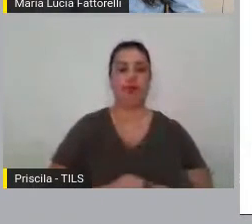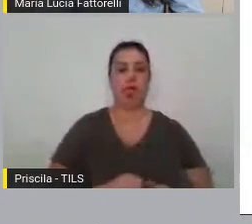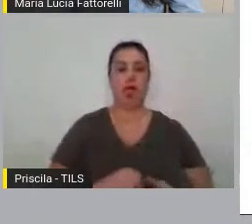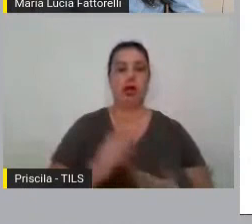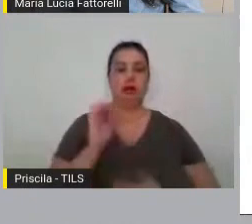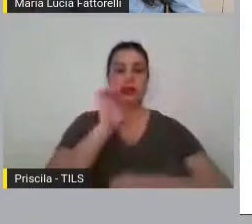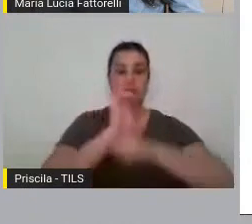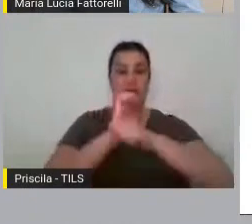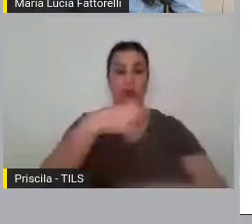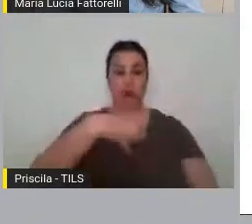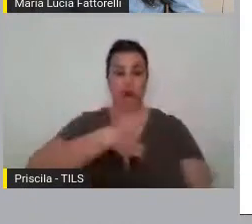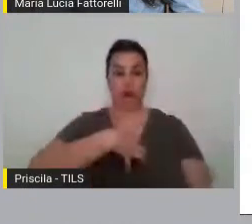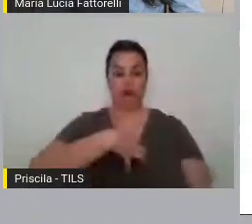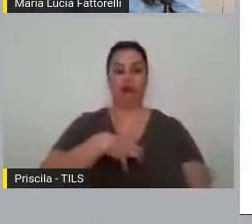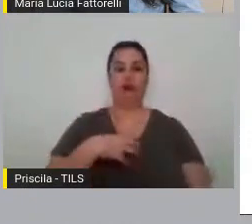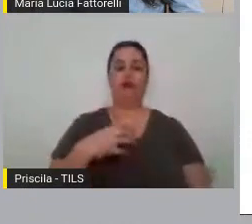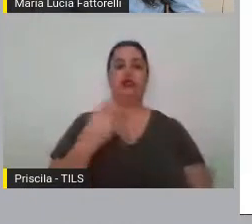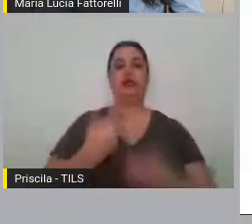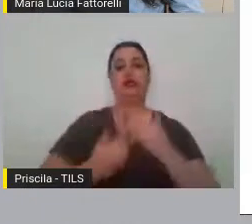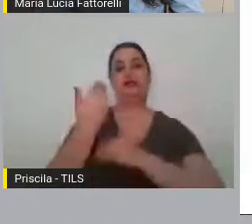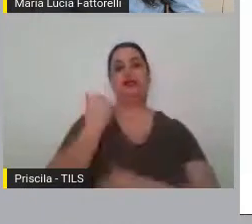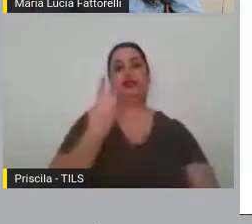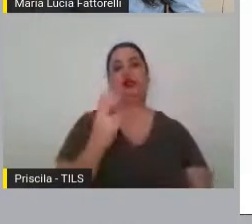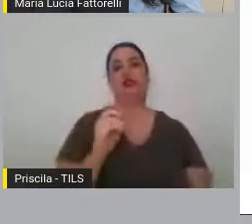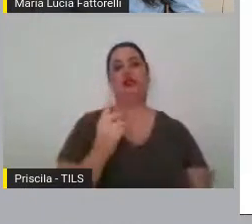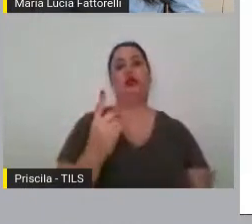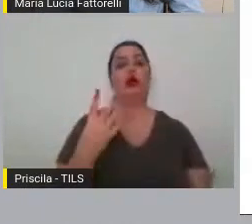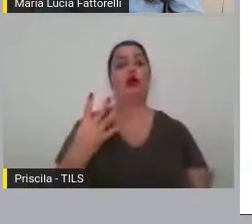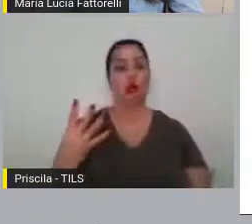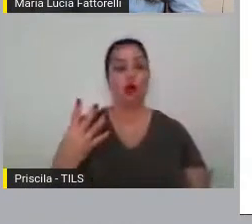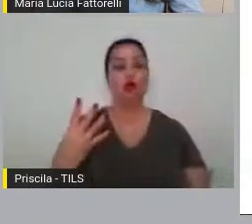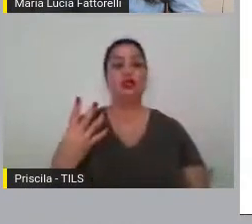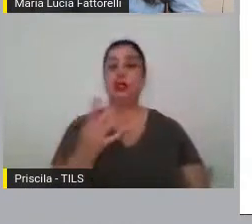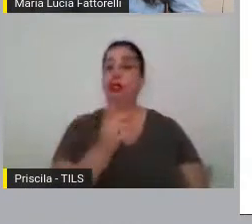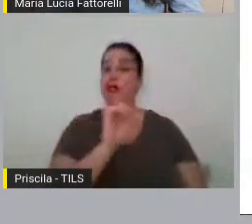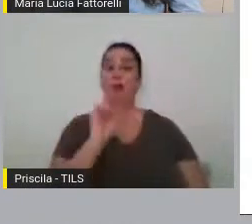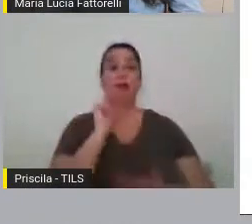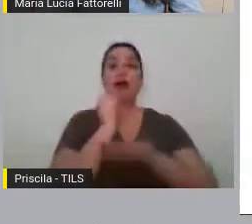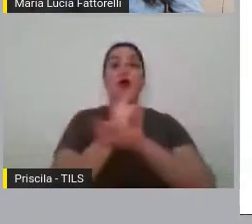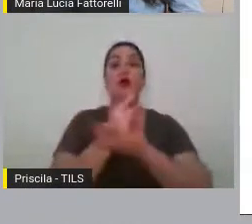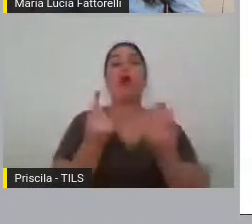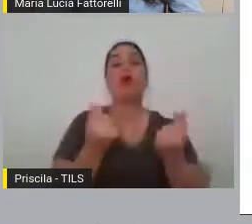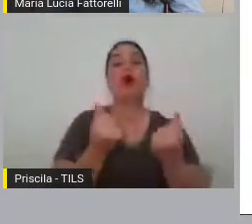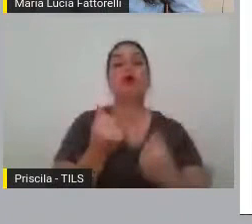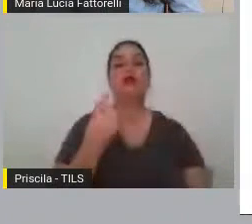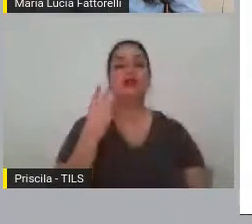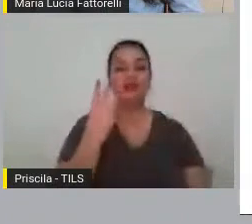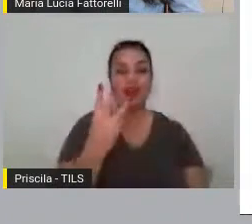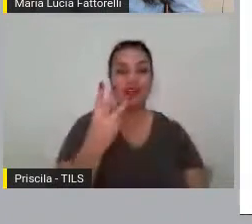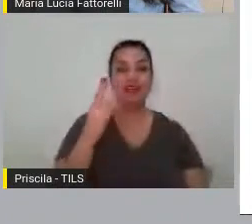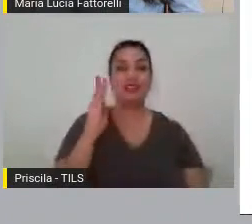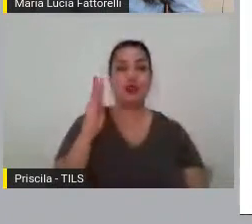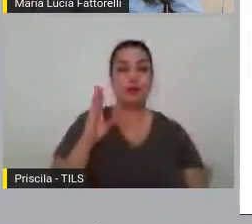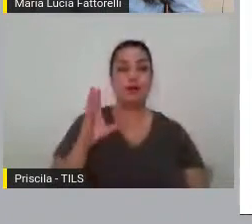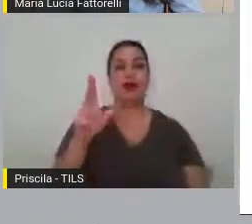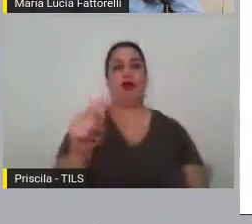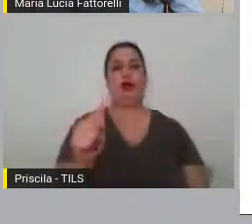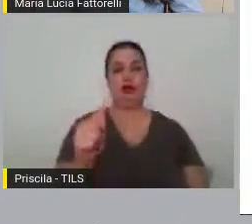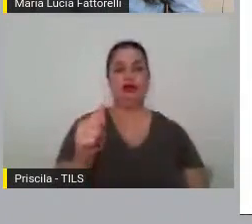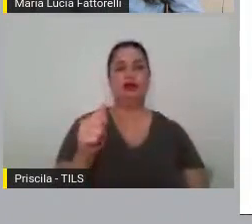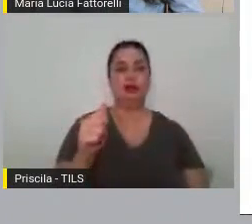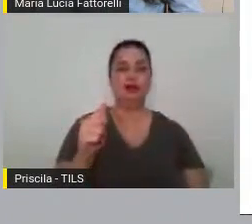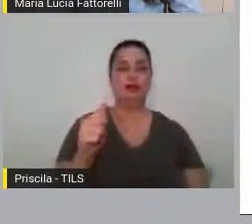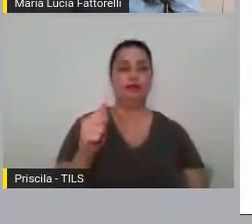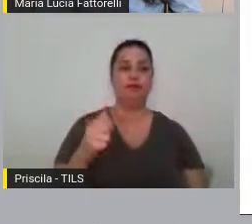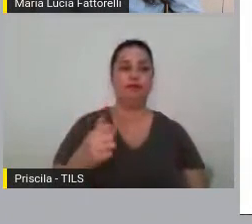renúncia de 3 bilhões. Olha, isso aqui é quase 3 vezes o orçamento das